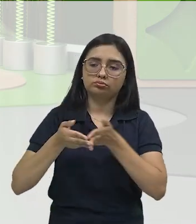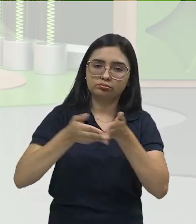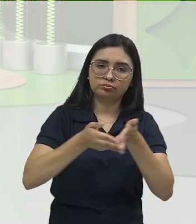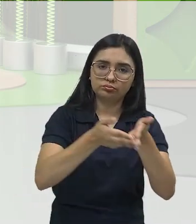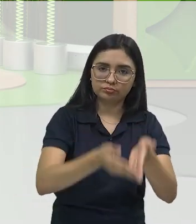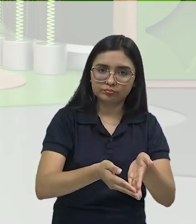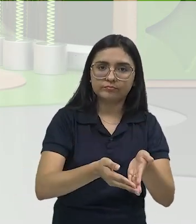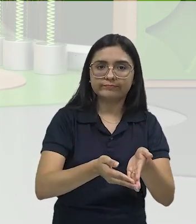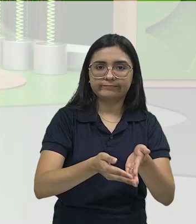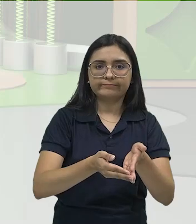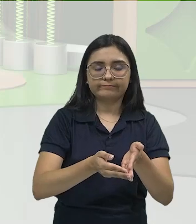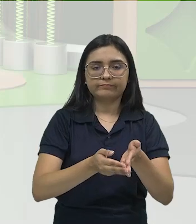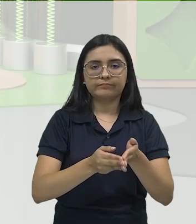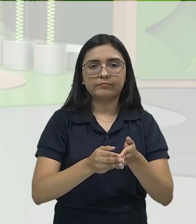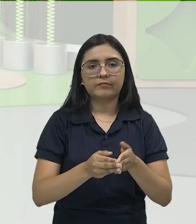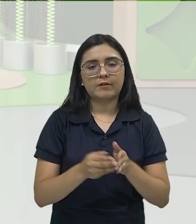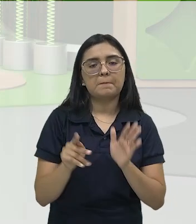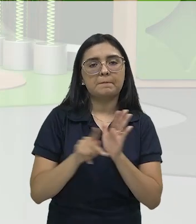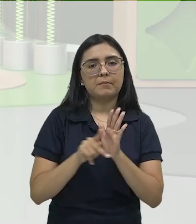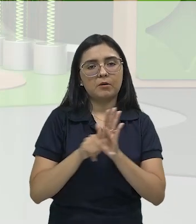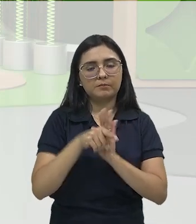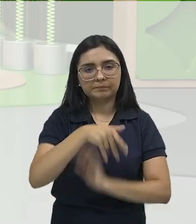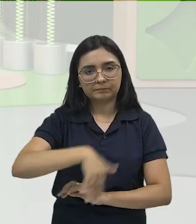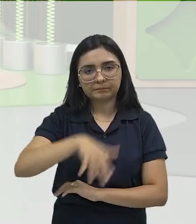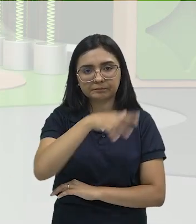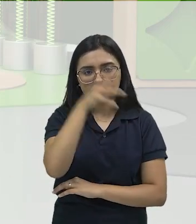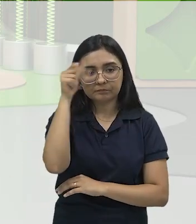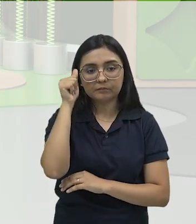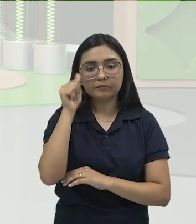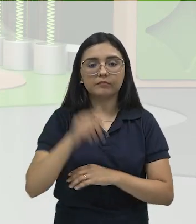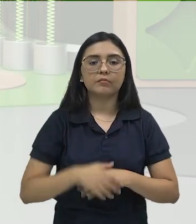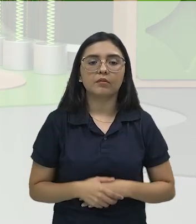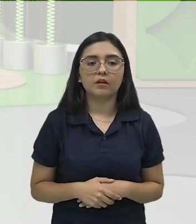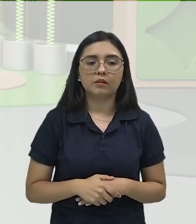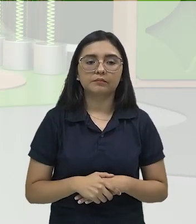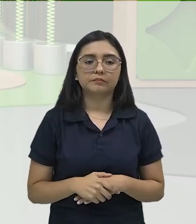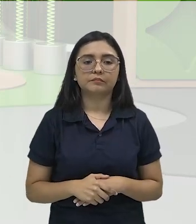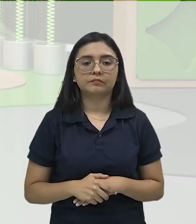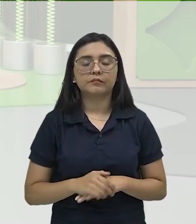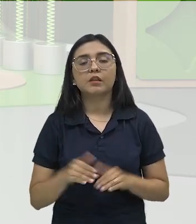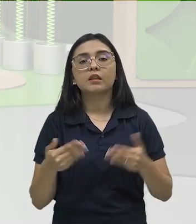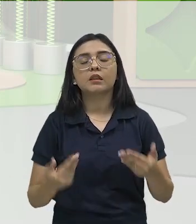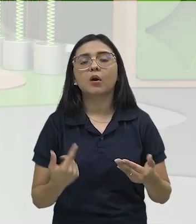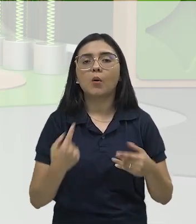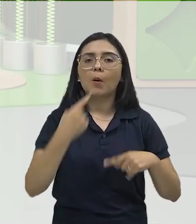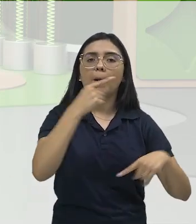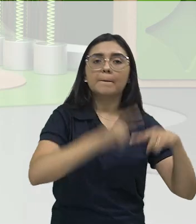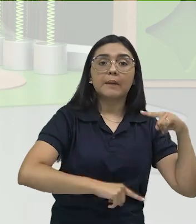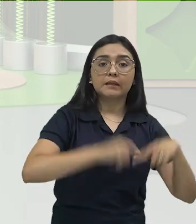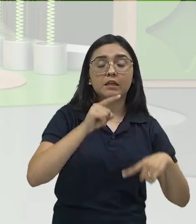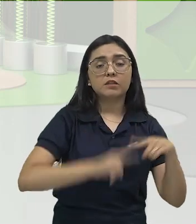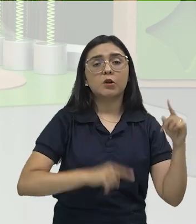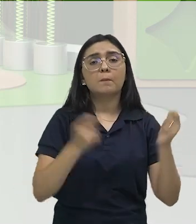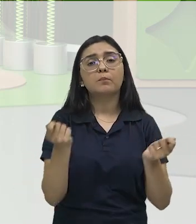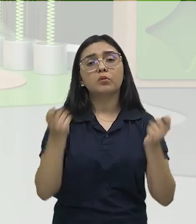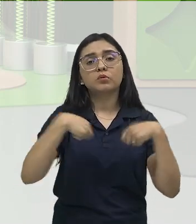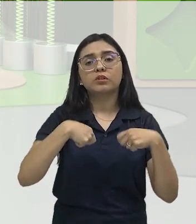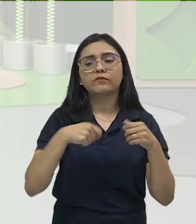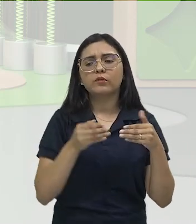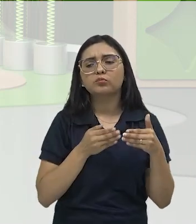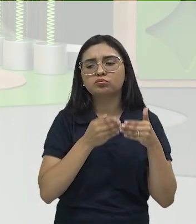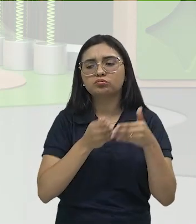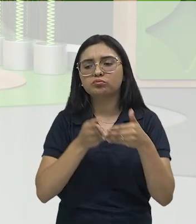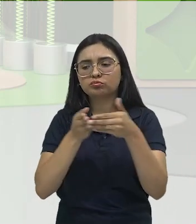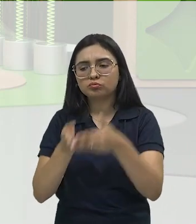nossas estradas, como a gente costuma dizer. Então, muitas coisas, muitos materiais só chegam na